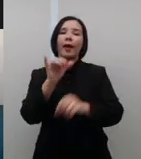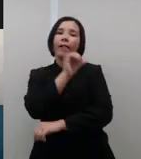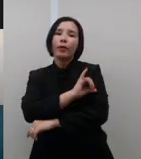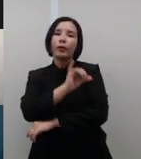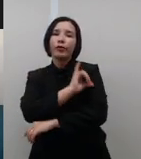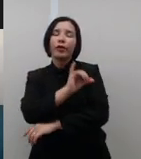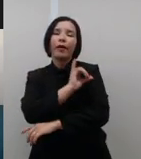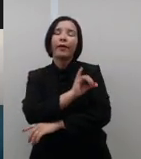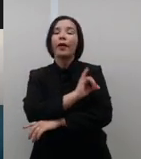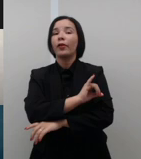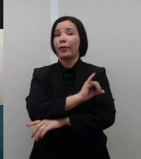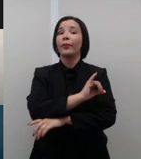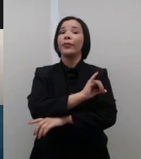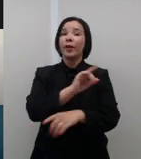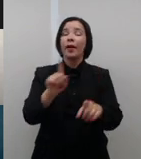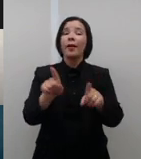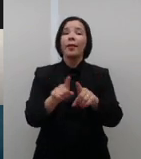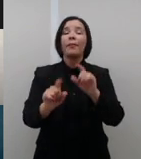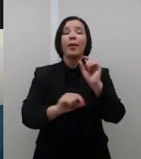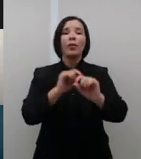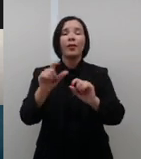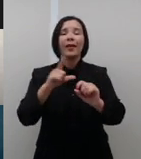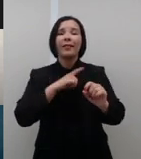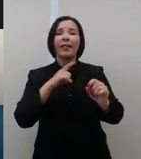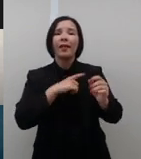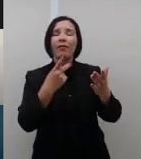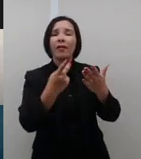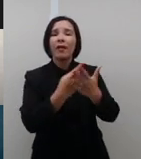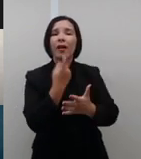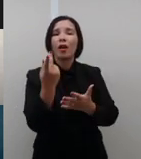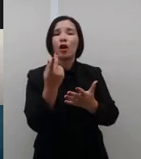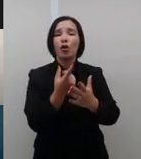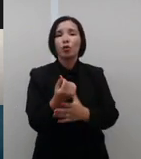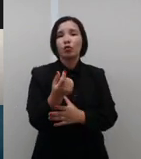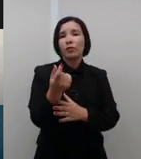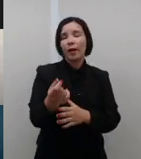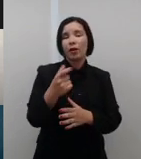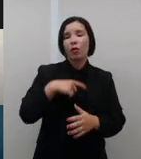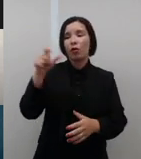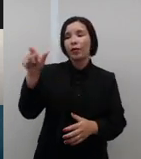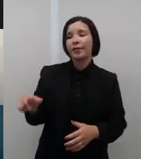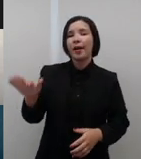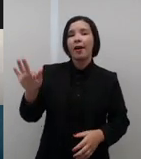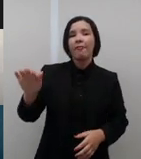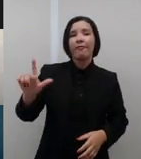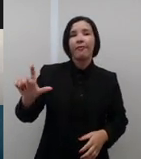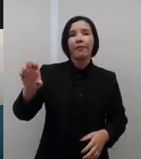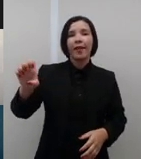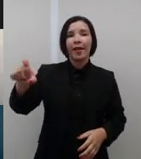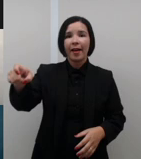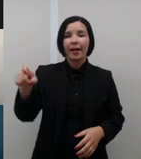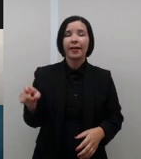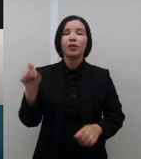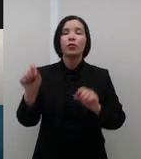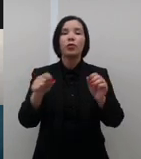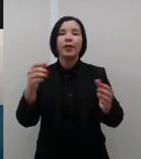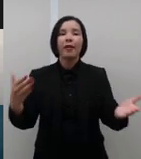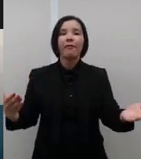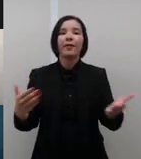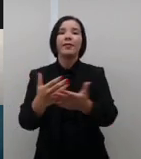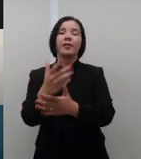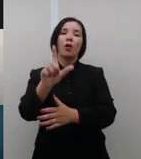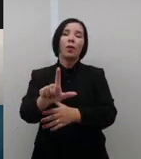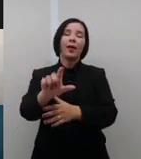os valores devidos à recorrente Flexor, minha constituinte, que, na verdade, venceu uma licitação há quase 30